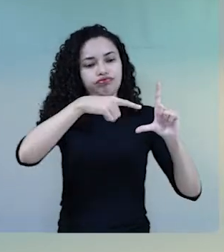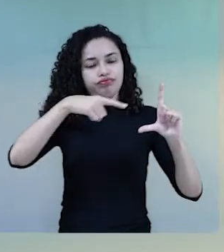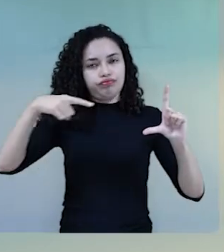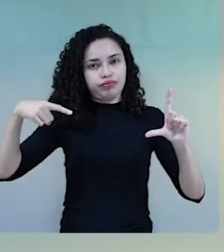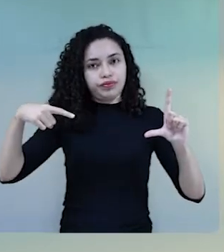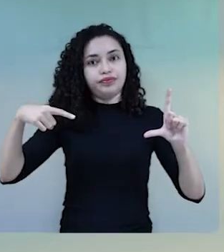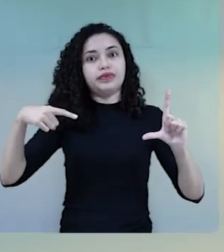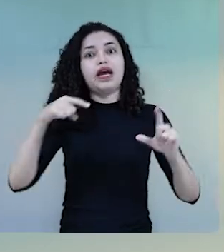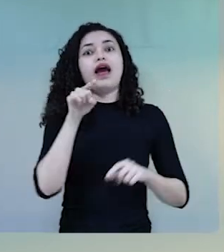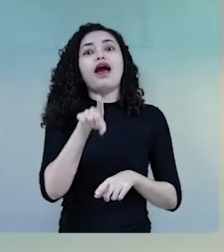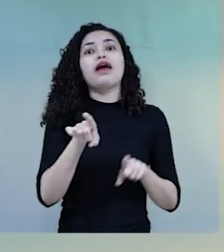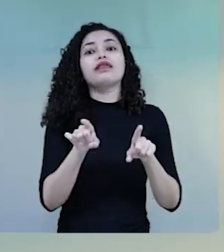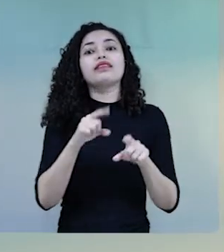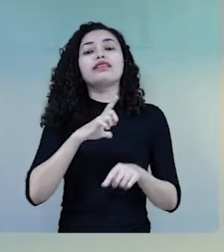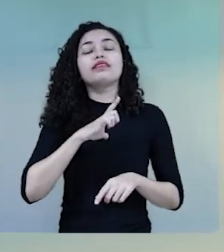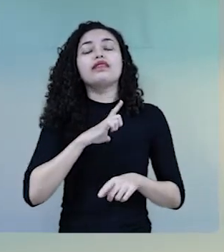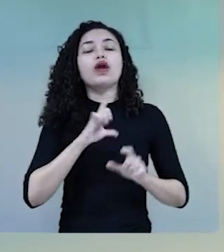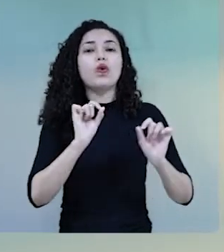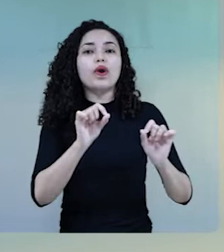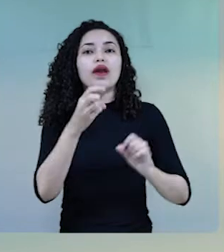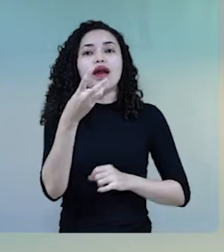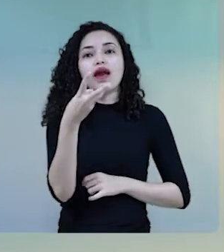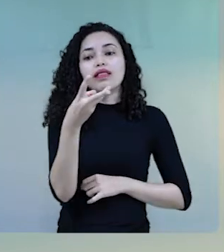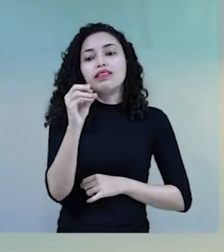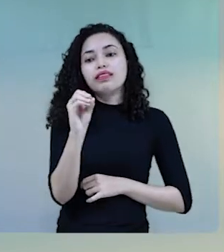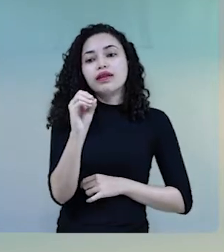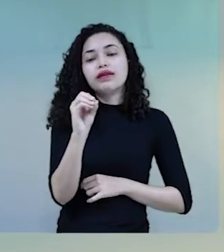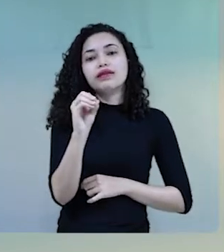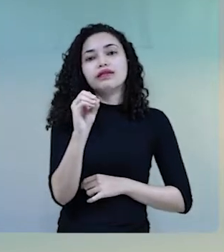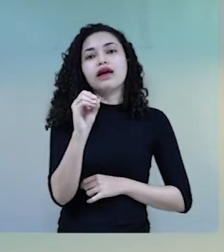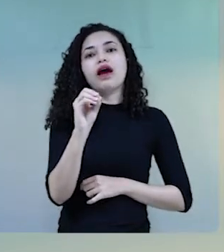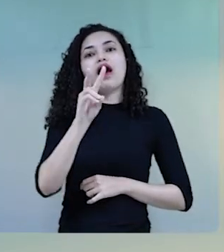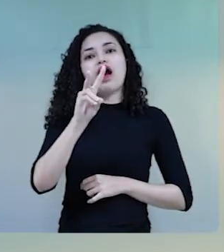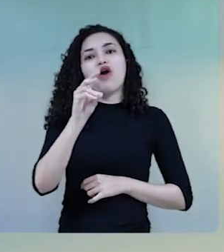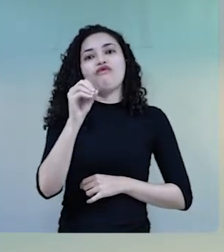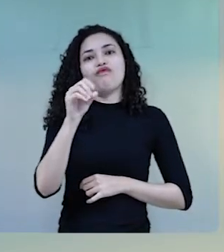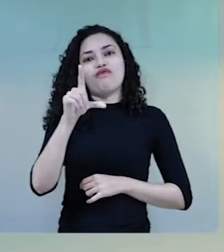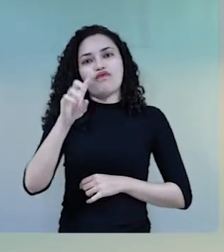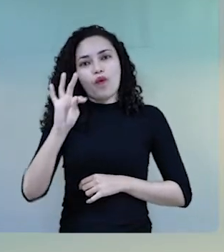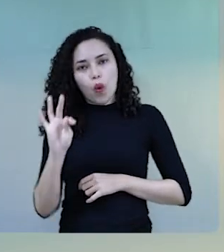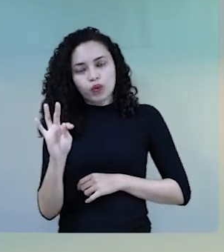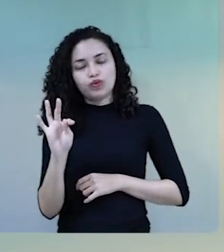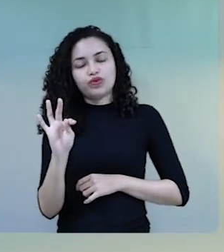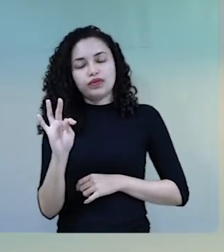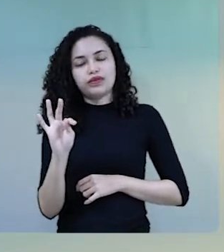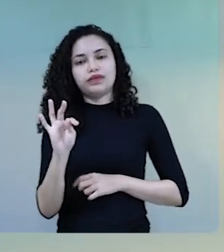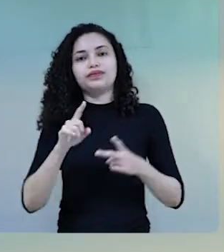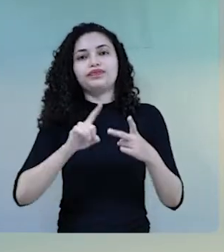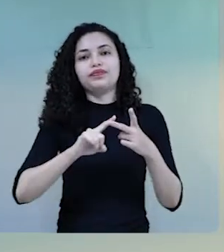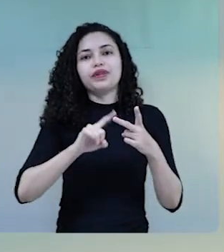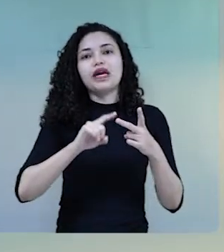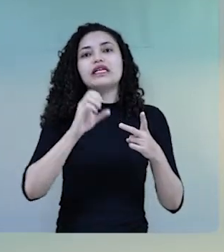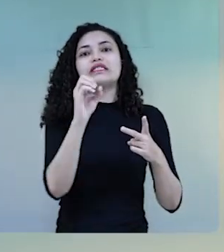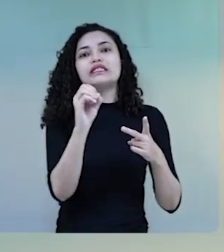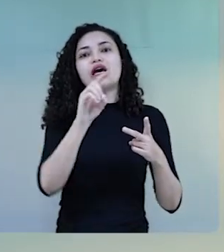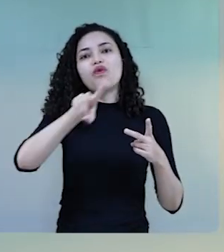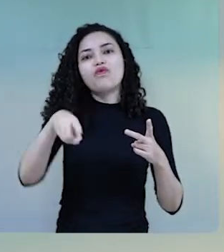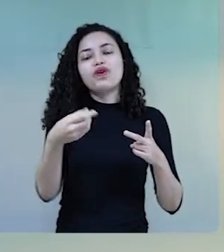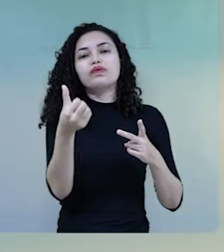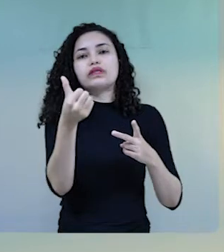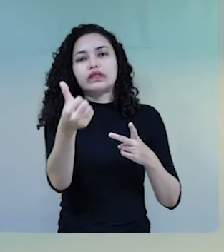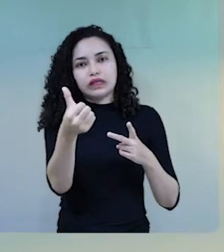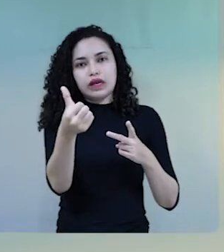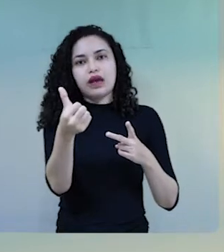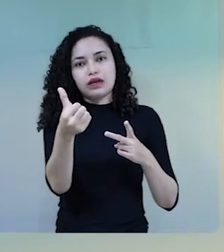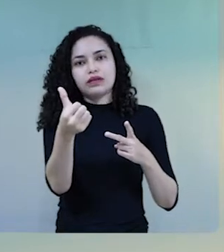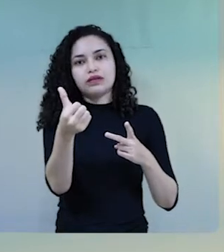e aqui essa voltagem de 30 volts está relacionado com uma corrente elétrica de 0,6 o quê? Amperes, tá?